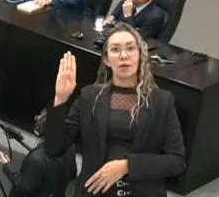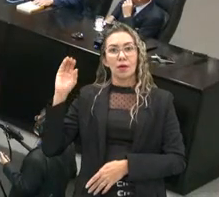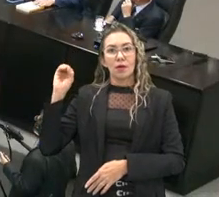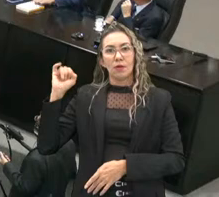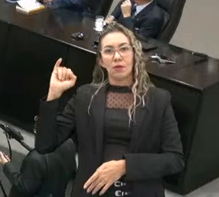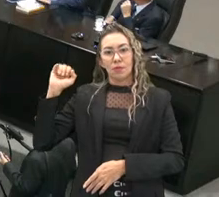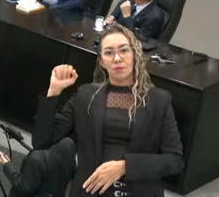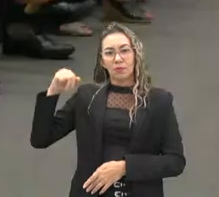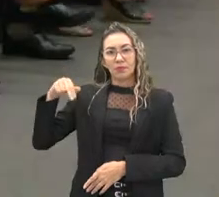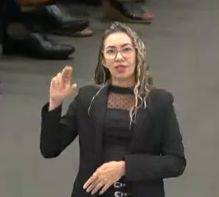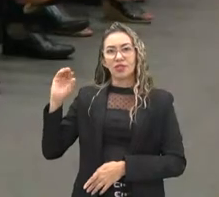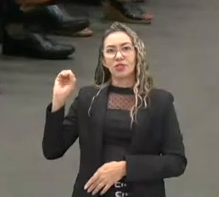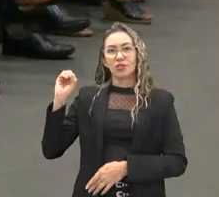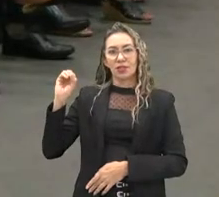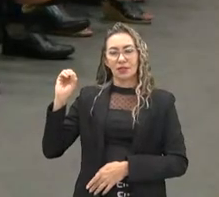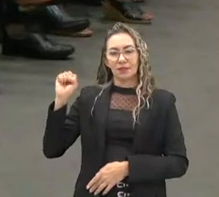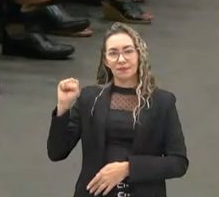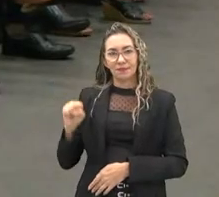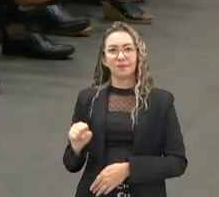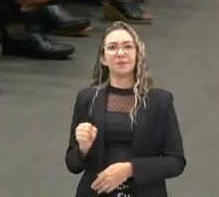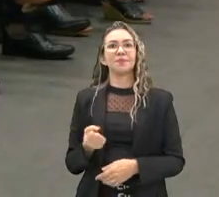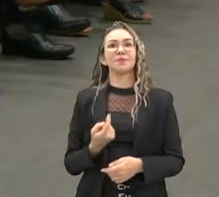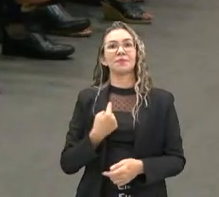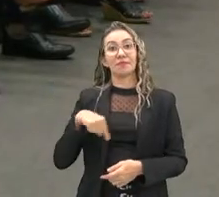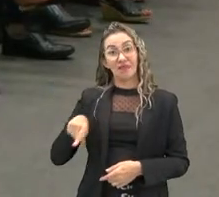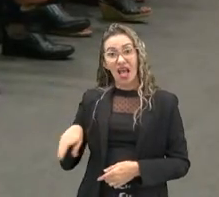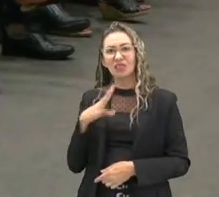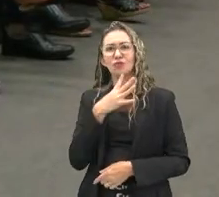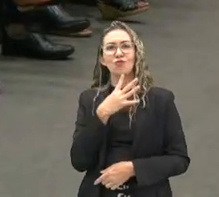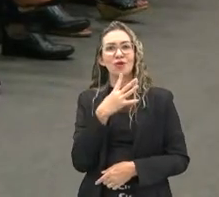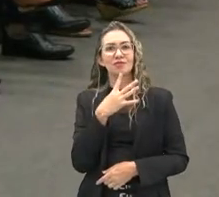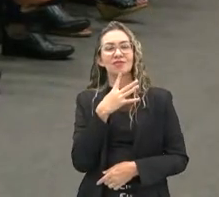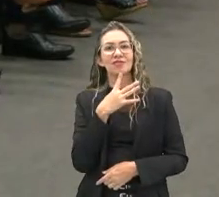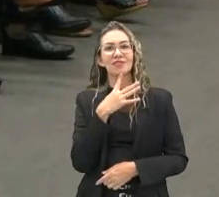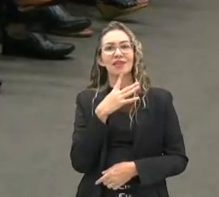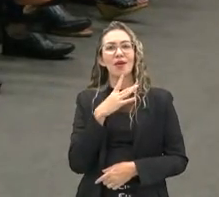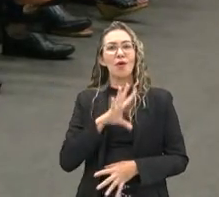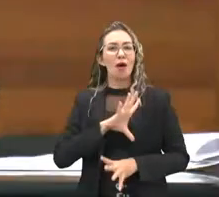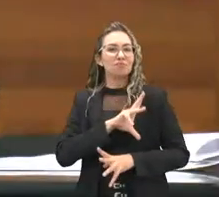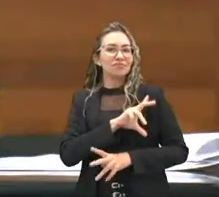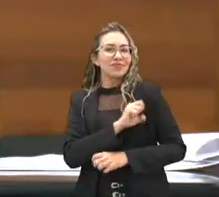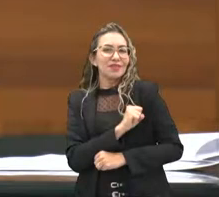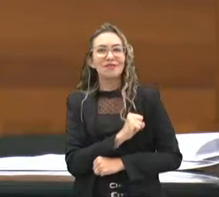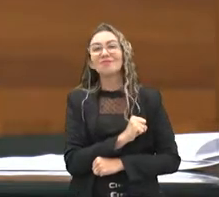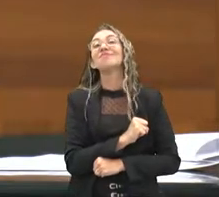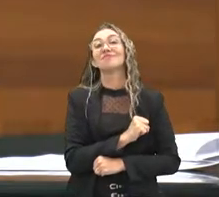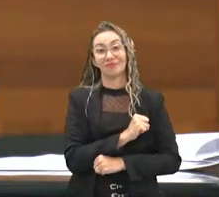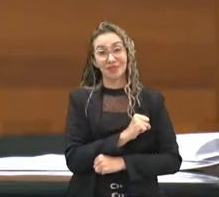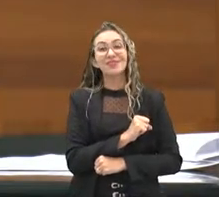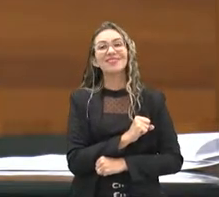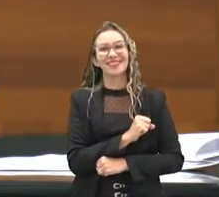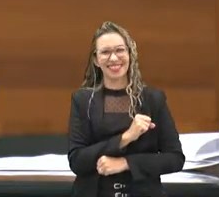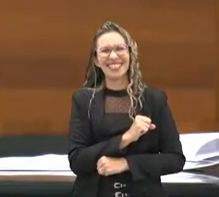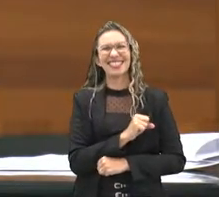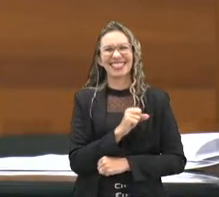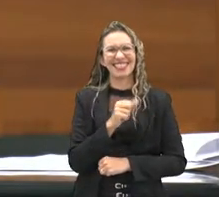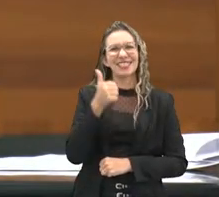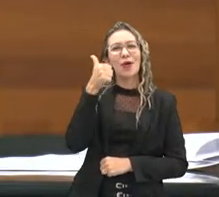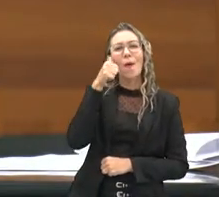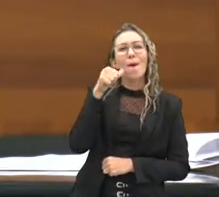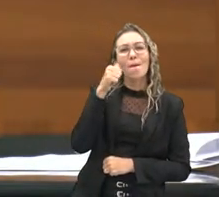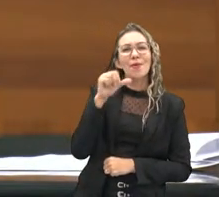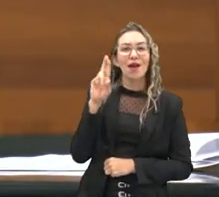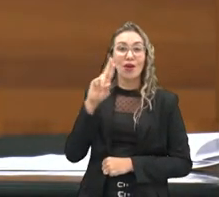acontecer justamente na Argentina, onde conhece e apaixona pela belíssima espanhola de nome